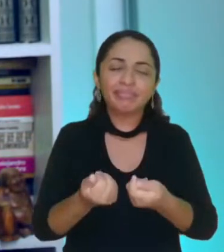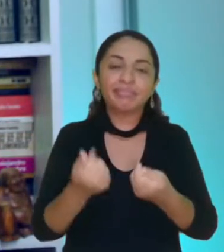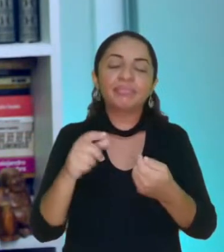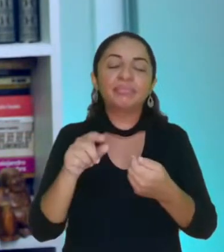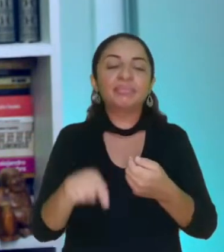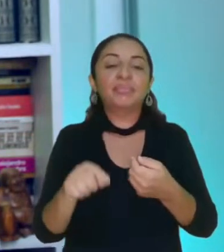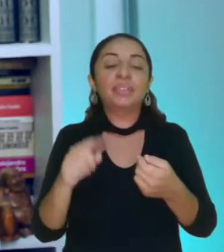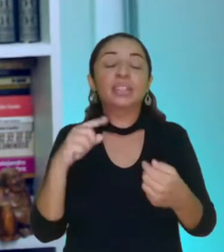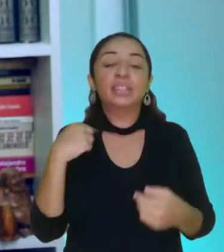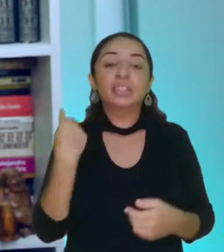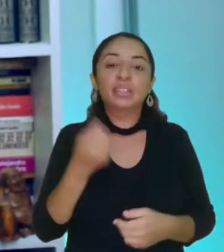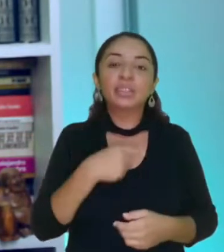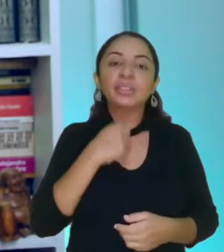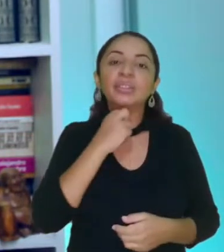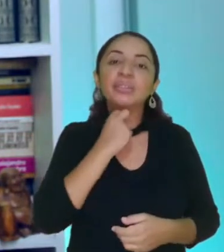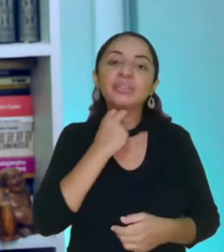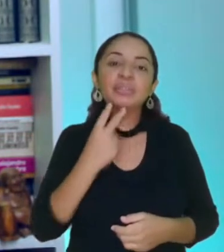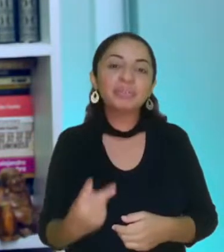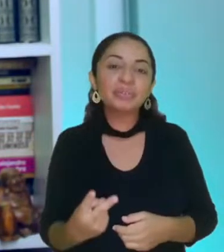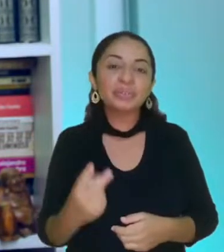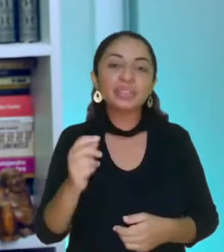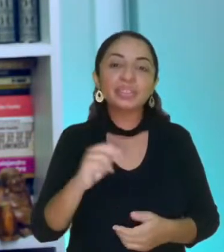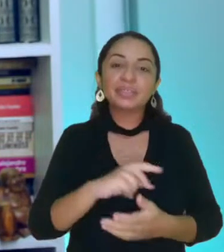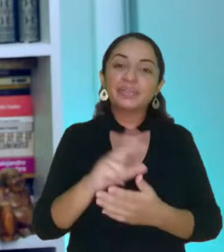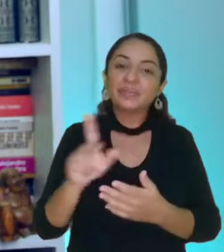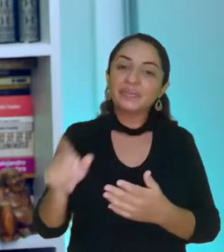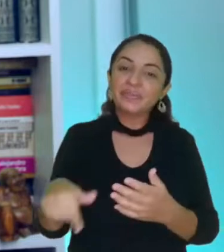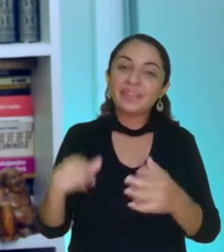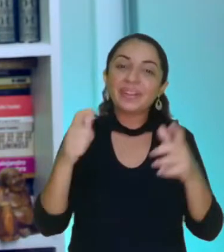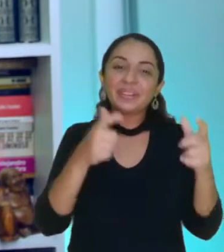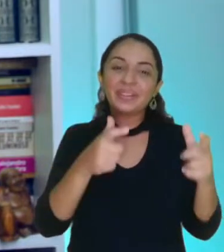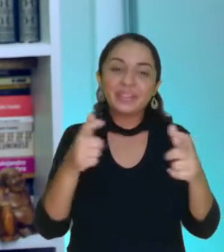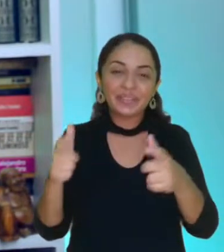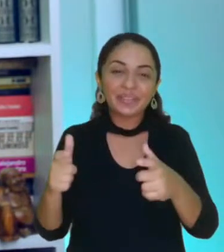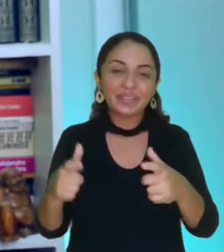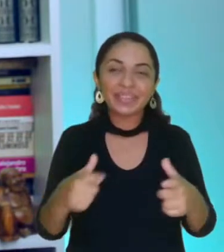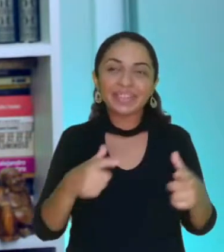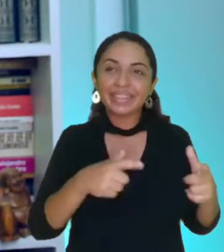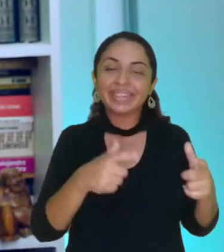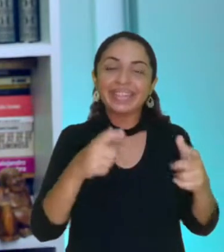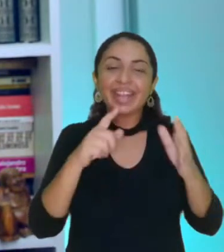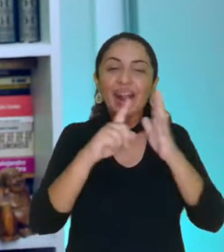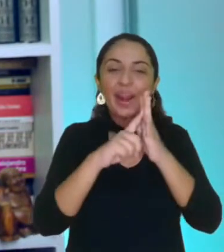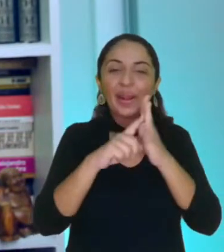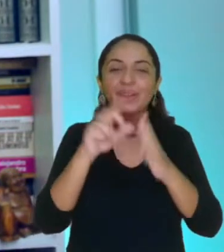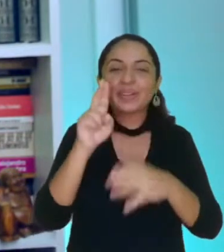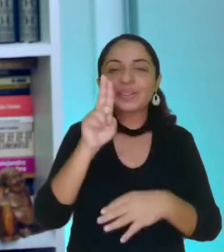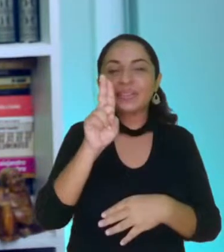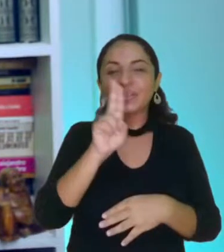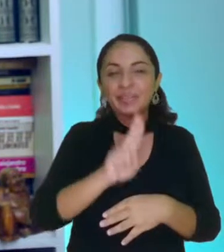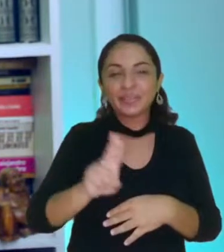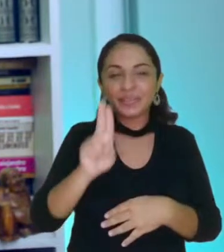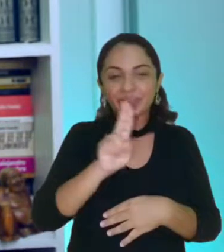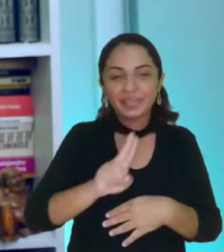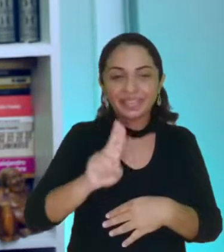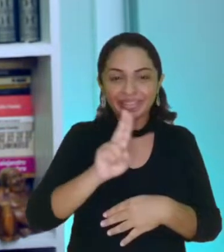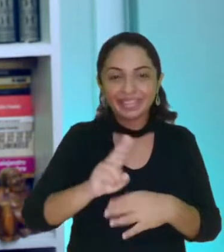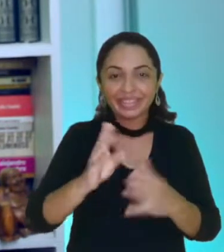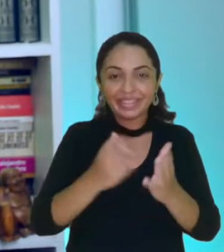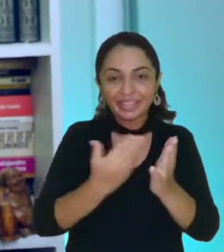e estamos dando voz a vários desses livreiros aqui. Tem uma série no canal, uma série que eu e a Mayara a gente